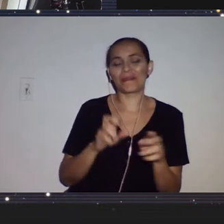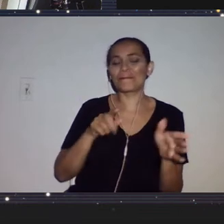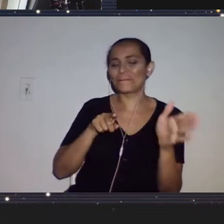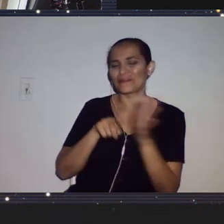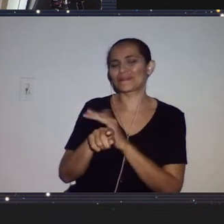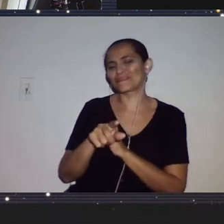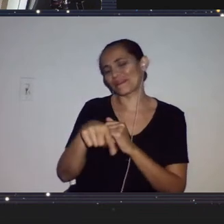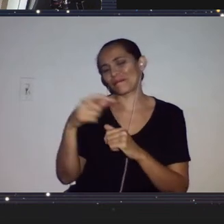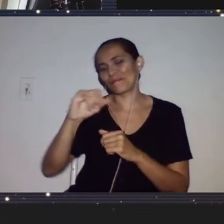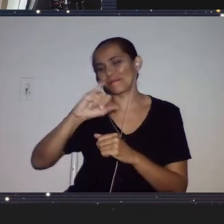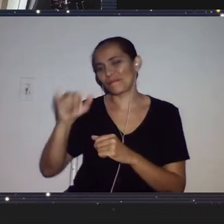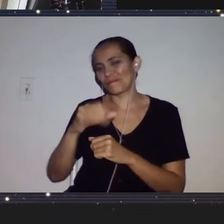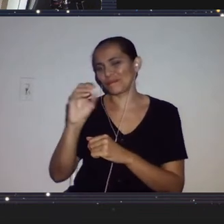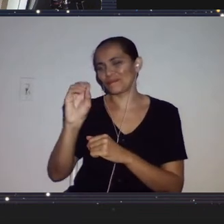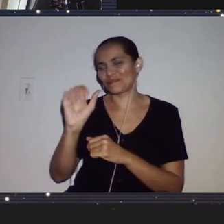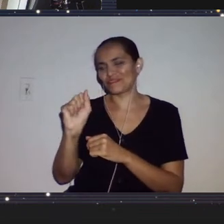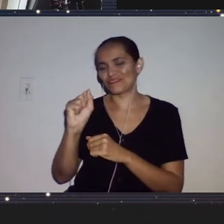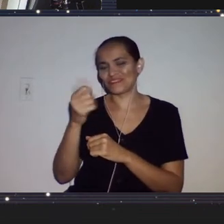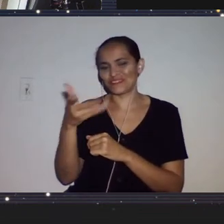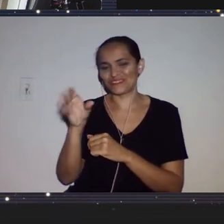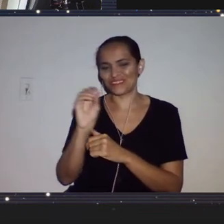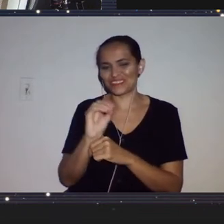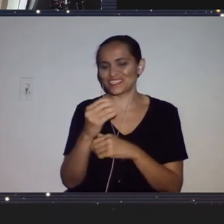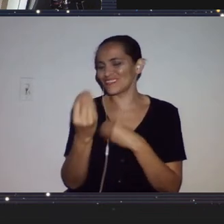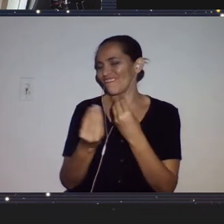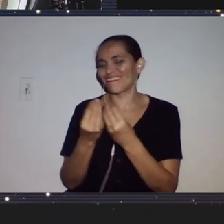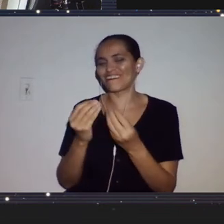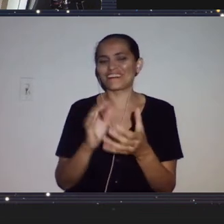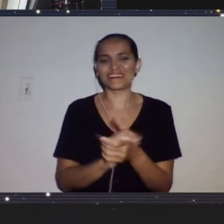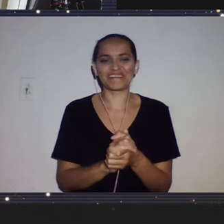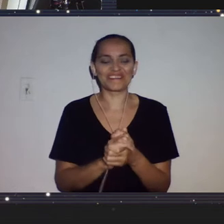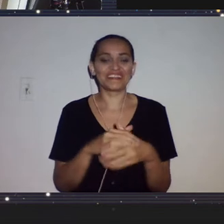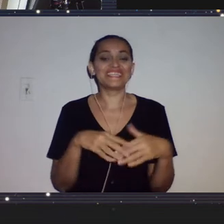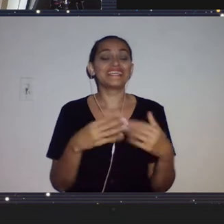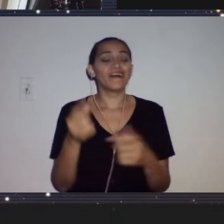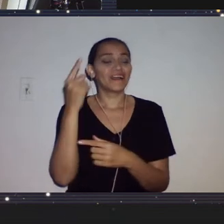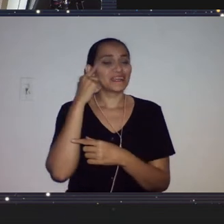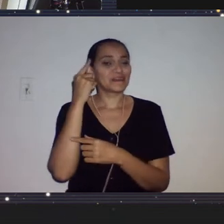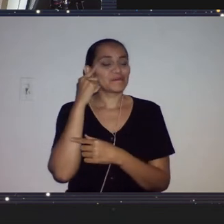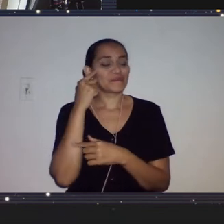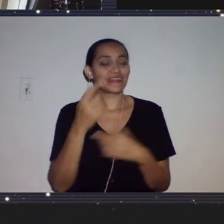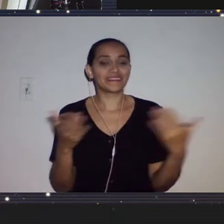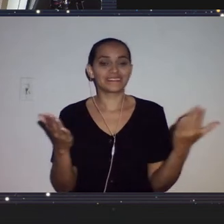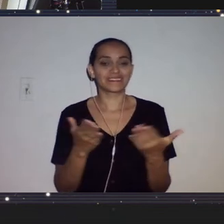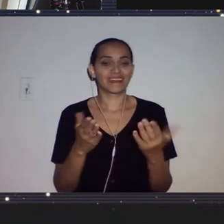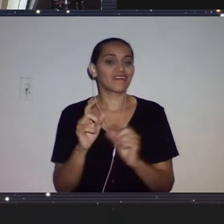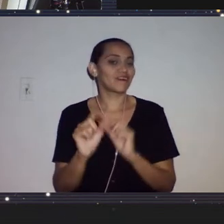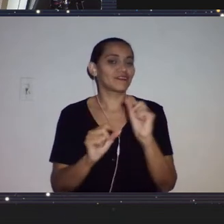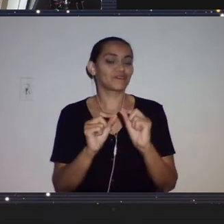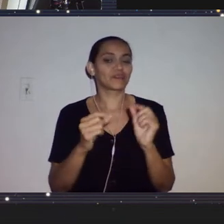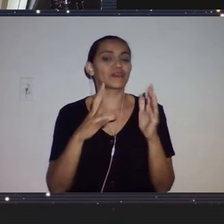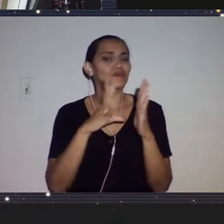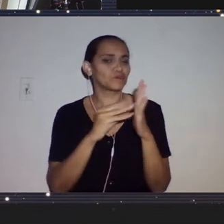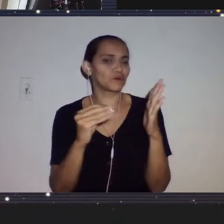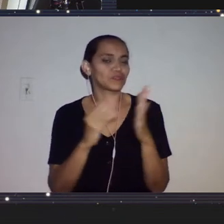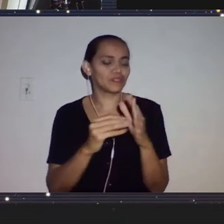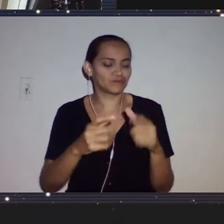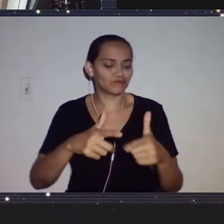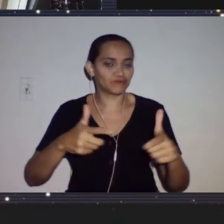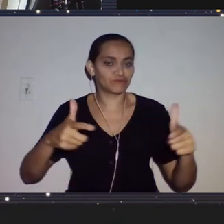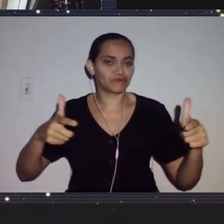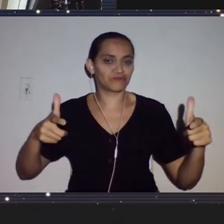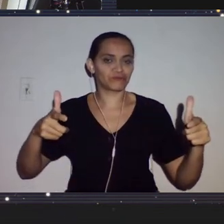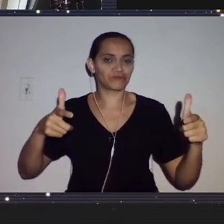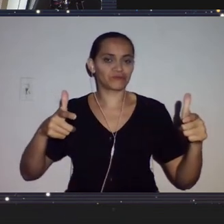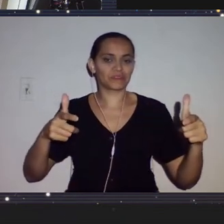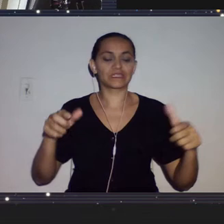que essa é a pergunta, eu não sei. Eu acho que a tendência atual agora são modelos bem grandes, né? E utilização